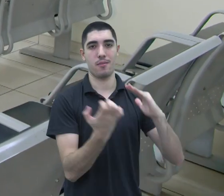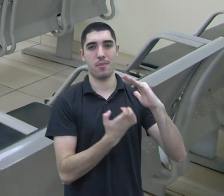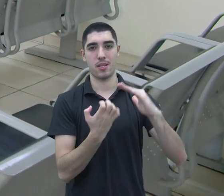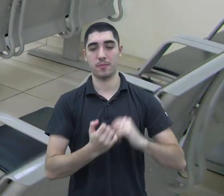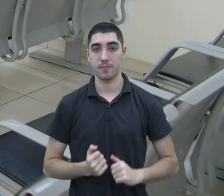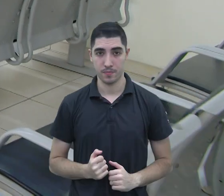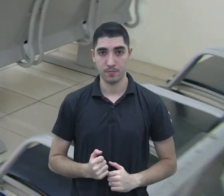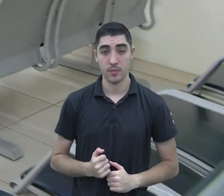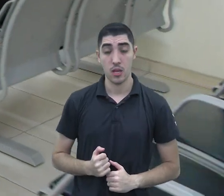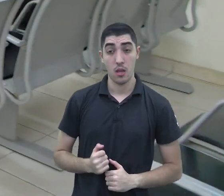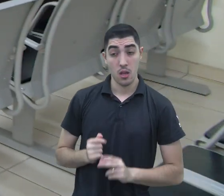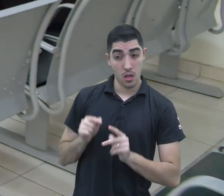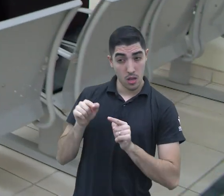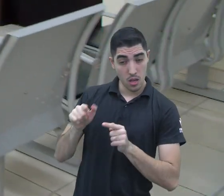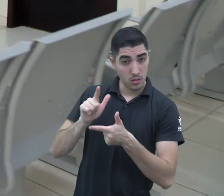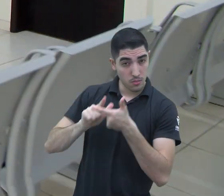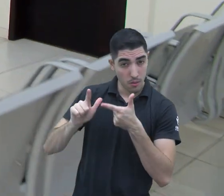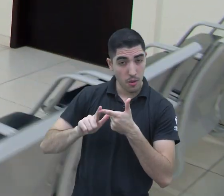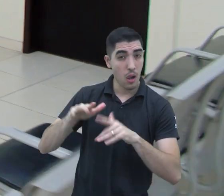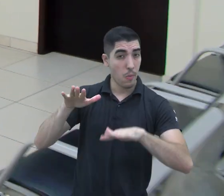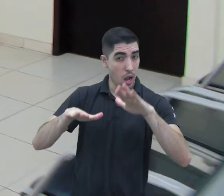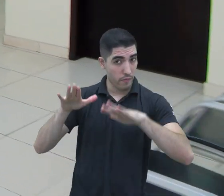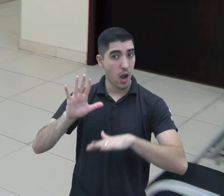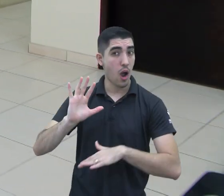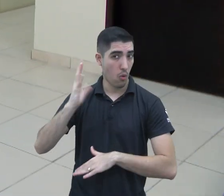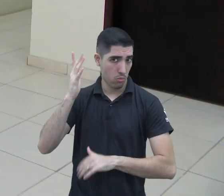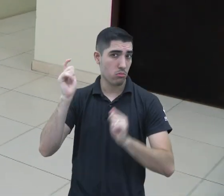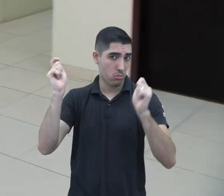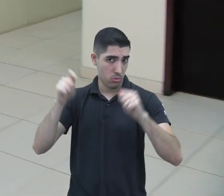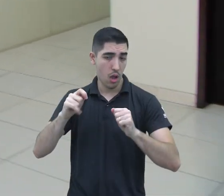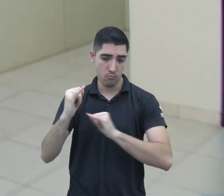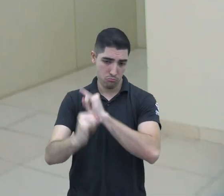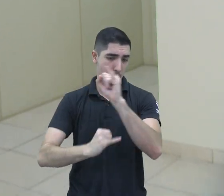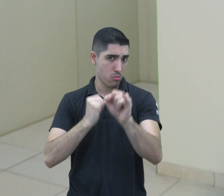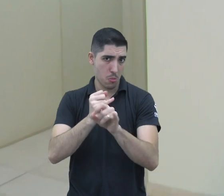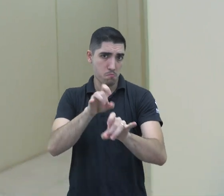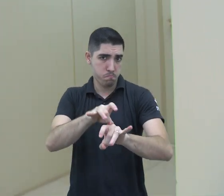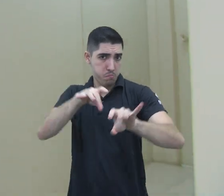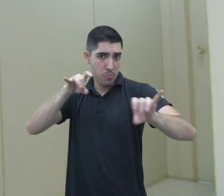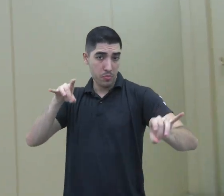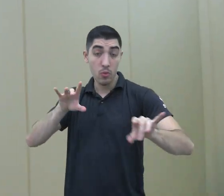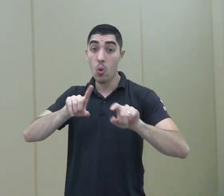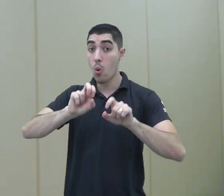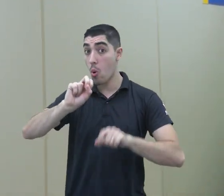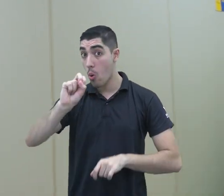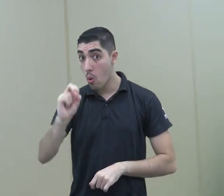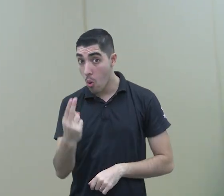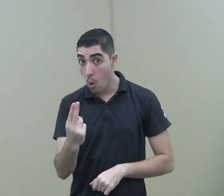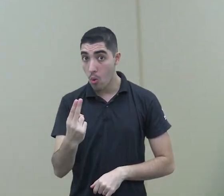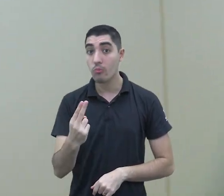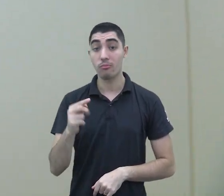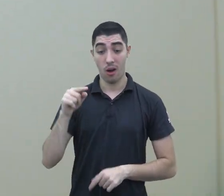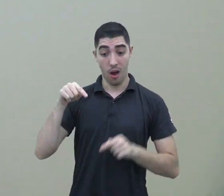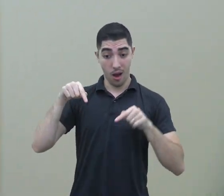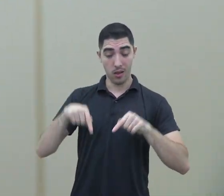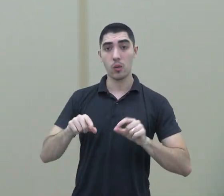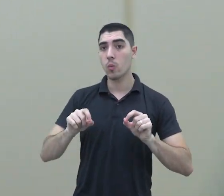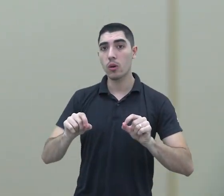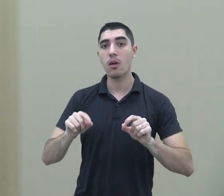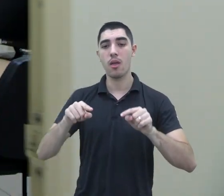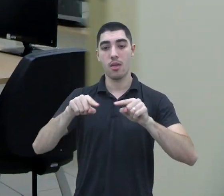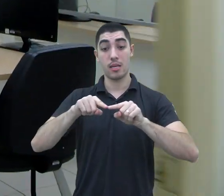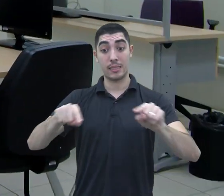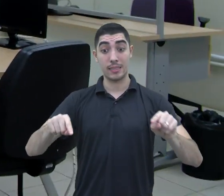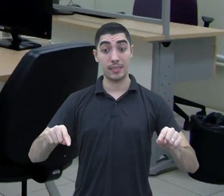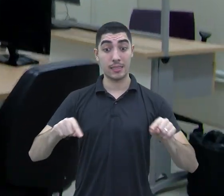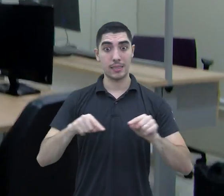Muitos problemas são resolvidos à distância, mas a solução também pode ser encontrada bem aqui. Essa